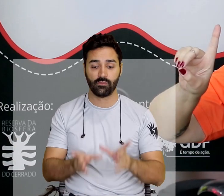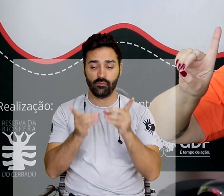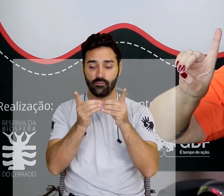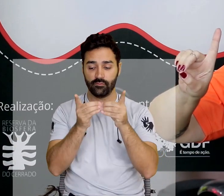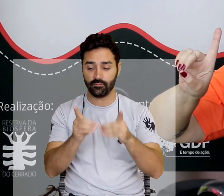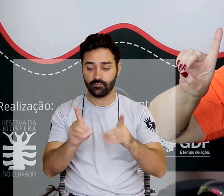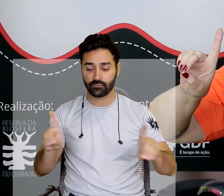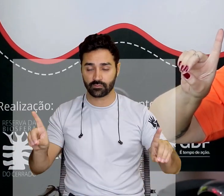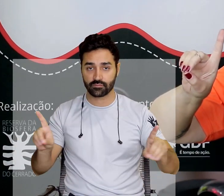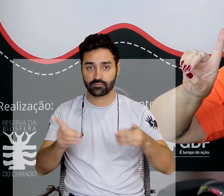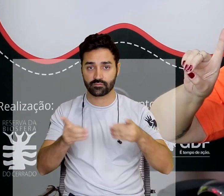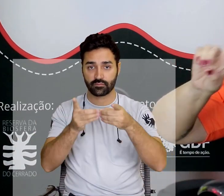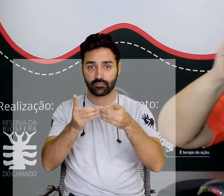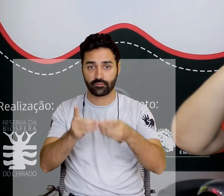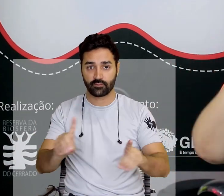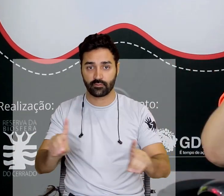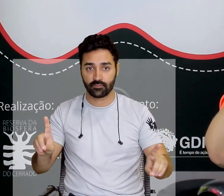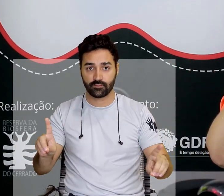divorciar.